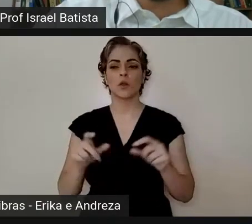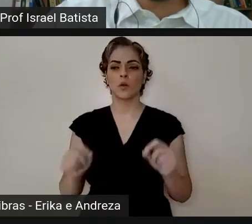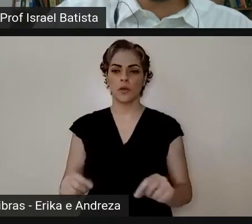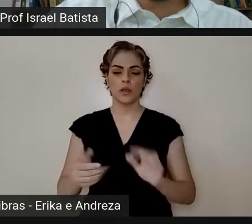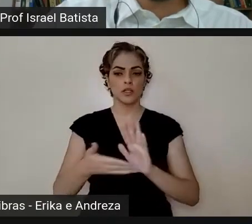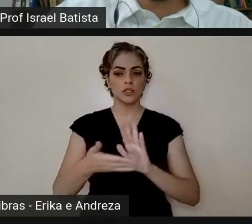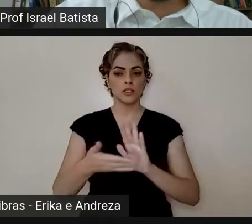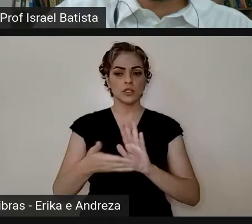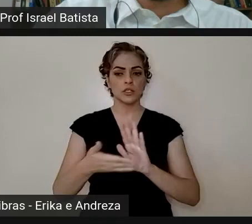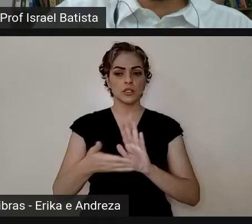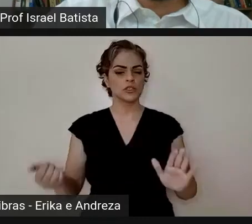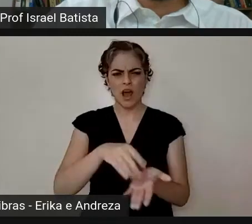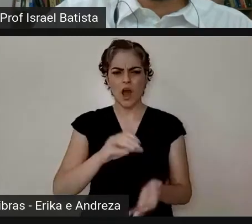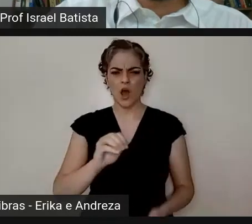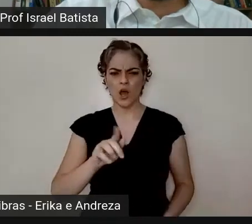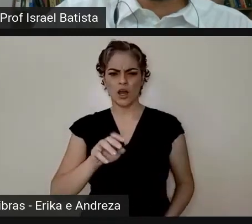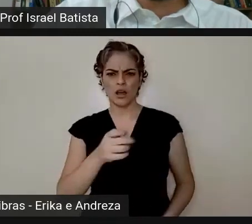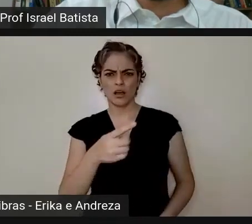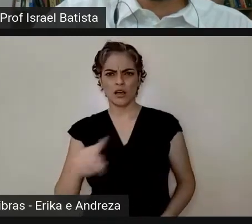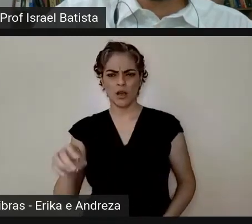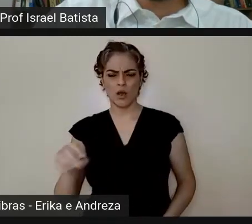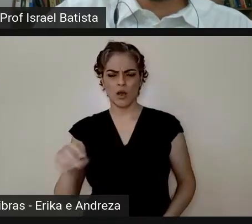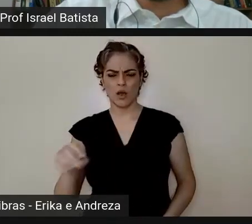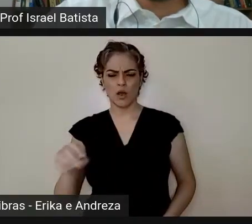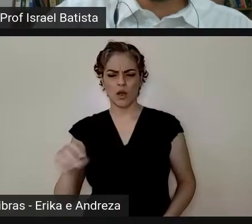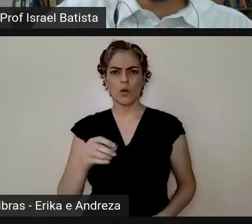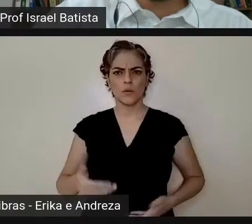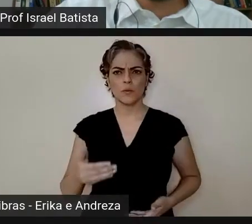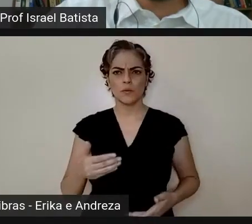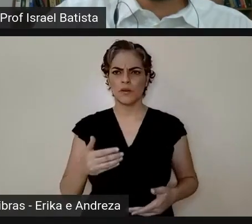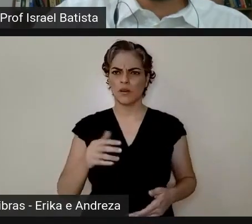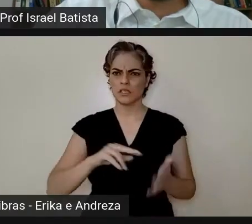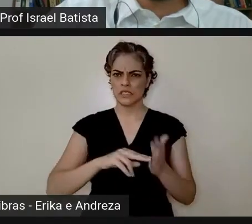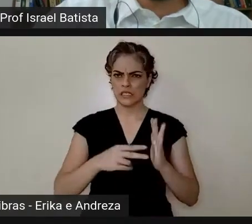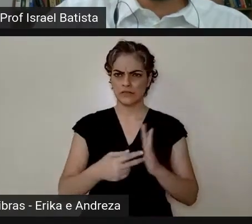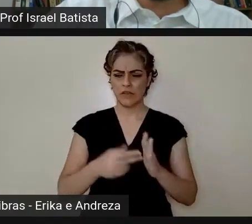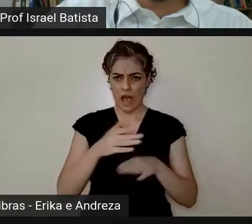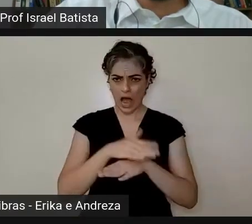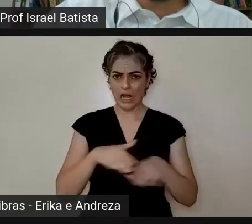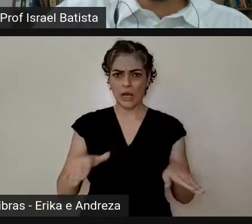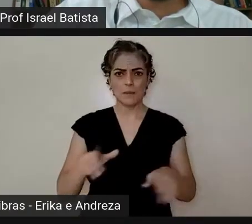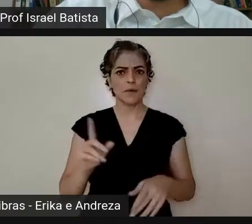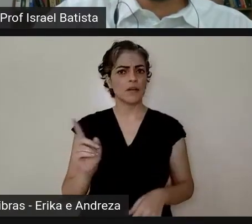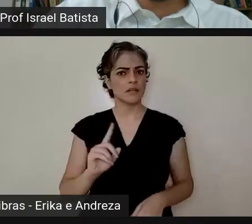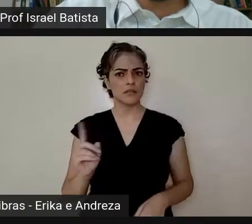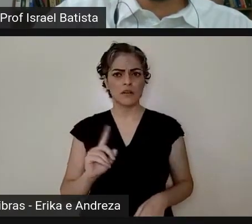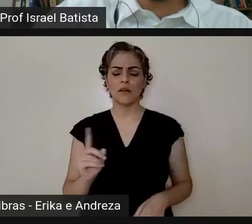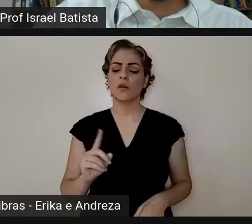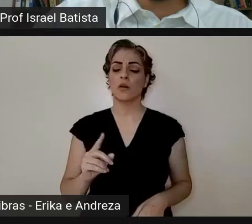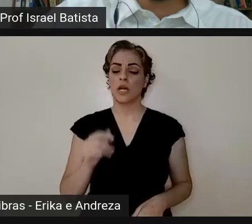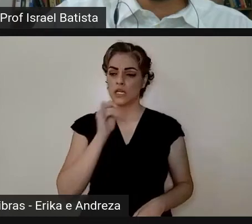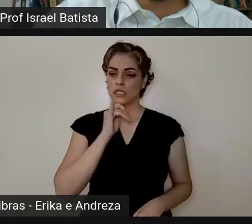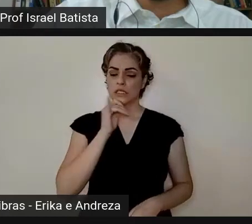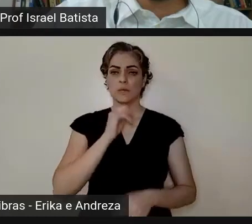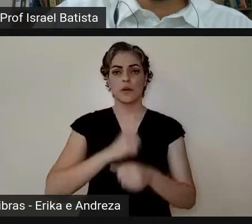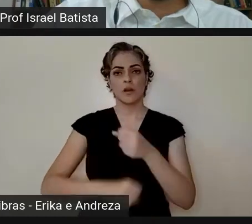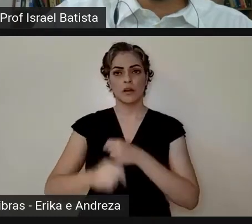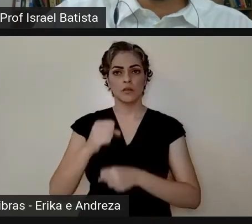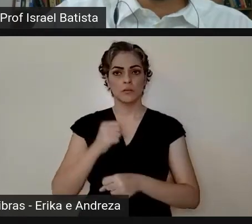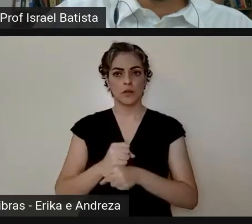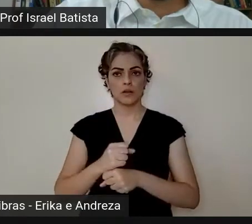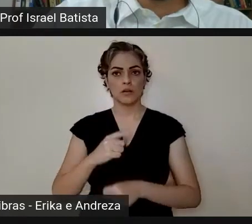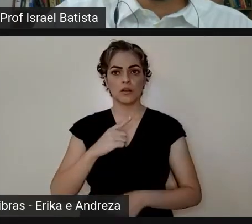público não significa o fim do serviço prestado por ele. Nós tivemos, por exemplo, no início do ano passado, a extinção da ESAF, né, a